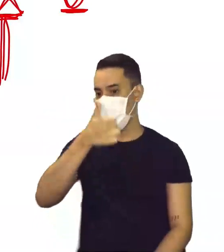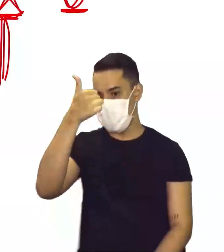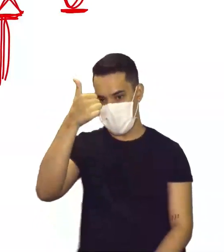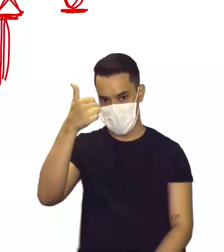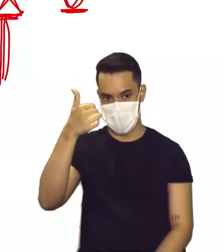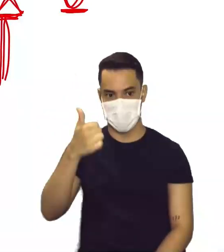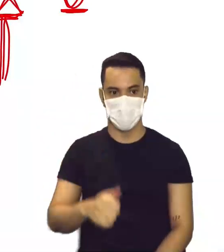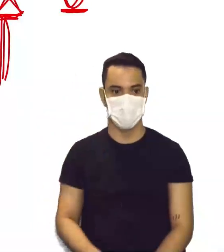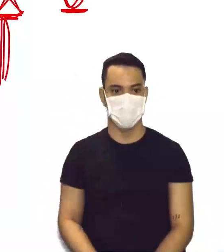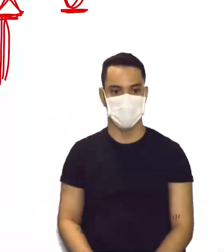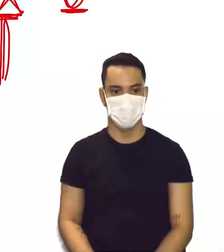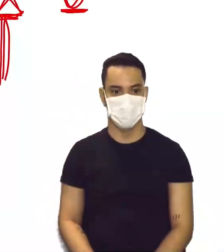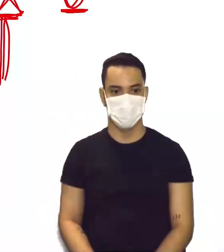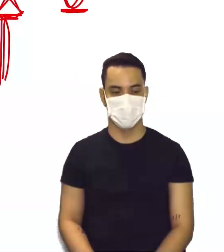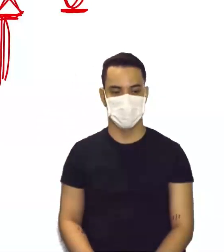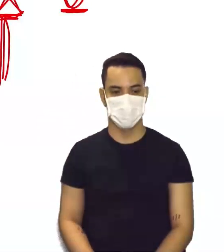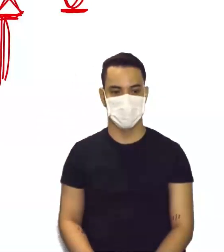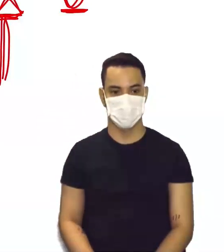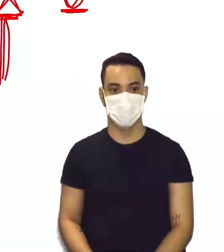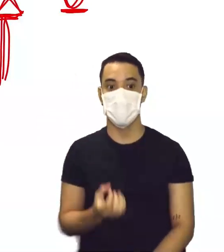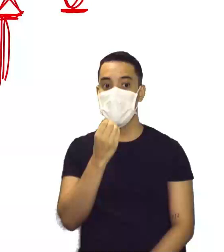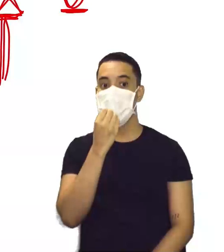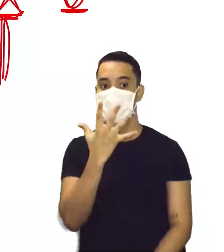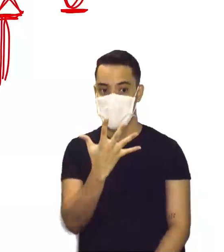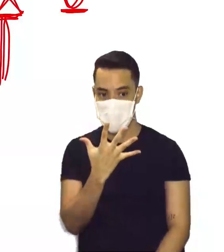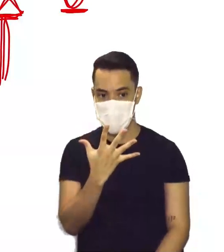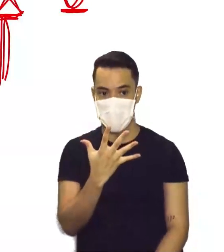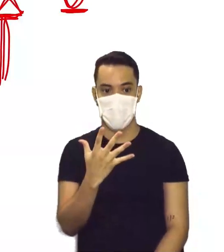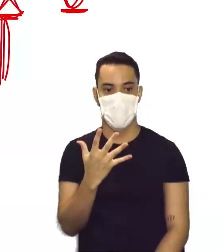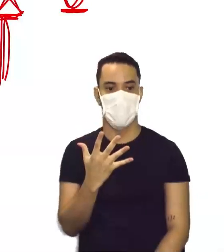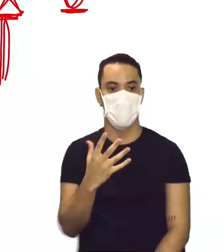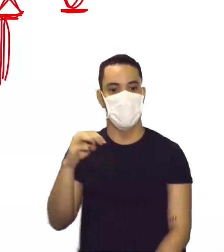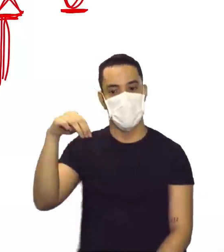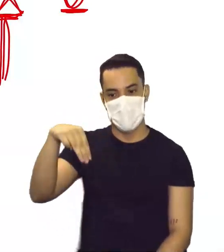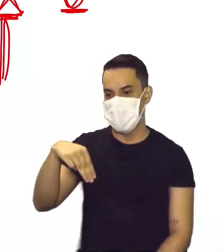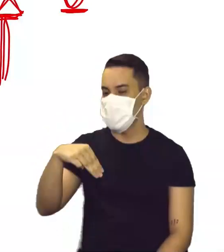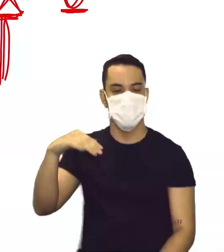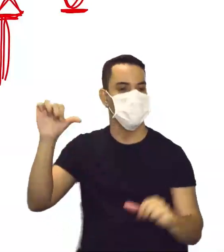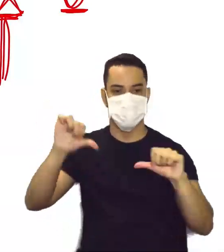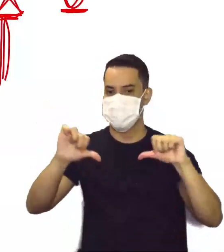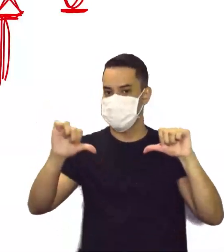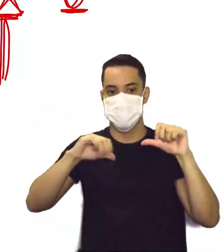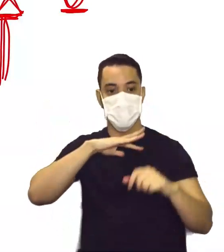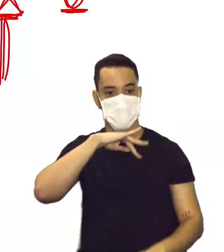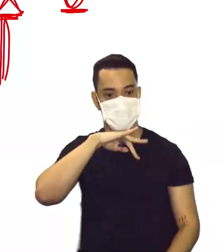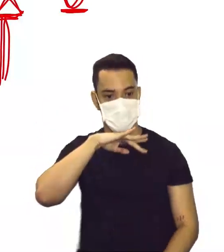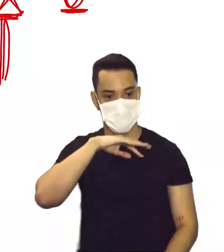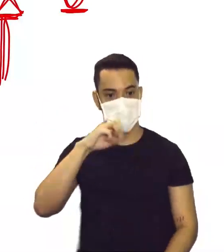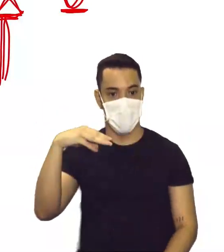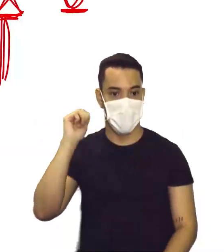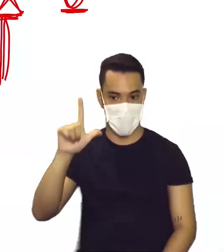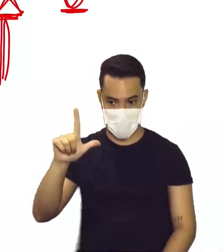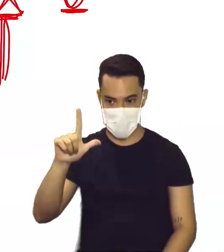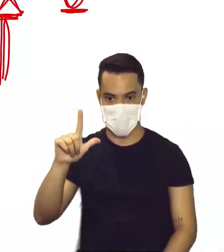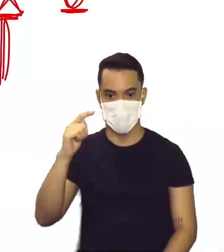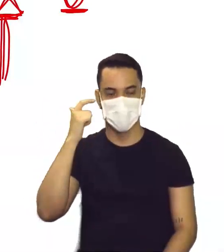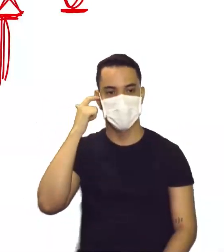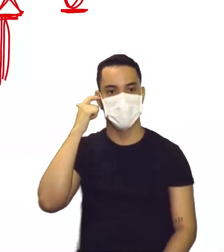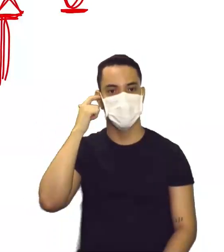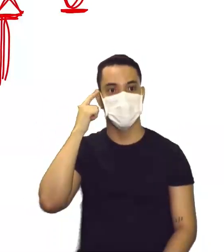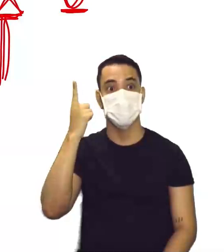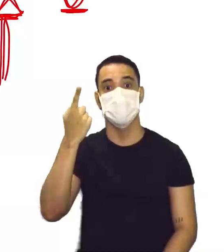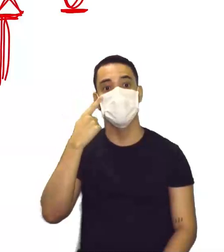aqui eu vou colocar o B de bom condutor e aqui M de mau condutor, ok? Vamos ver o que